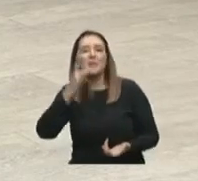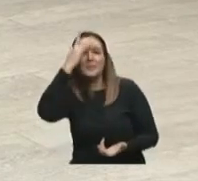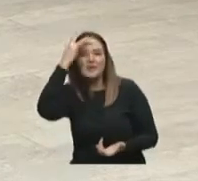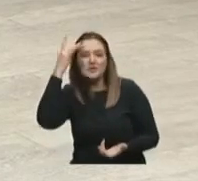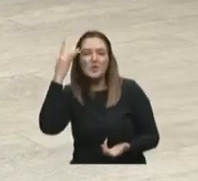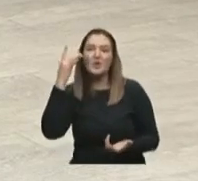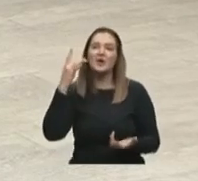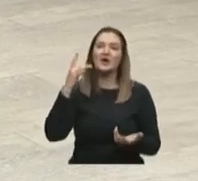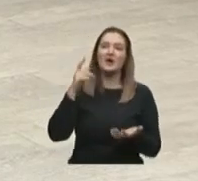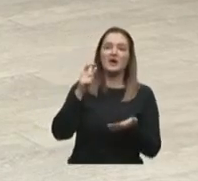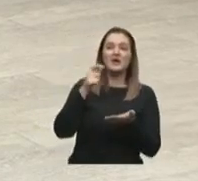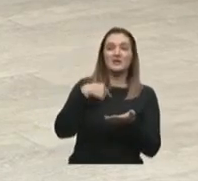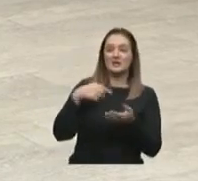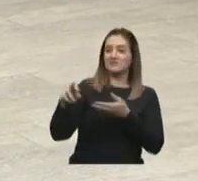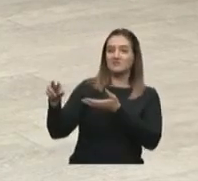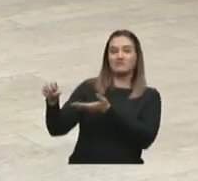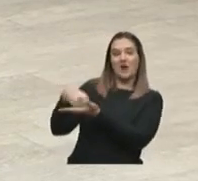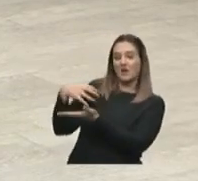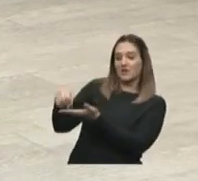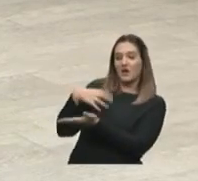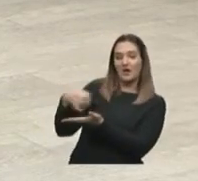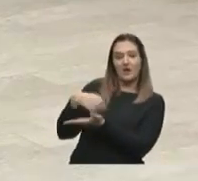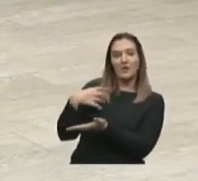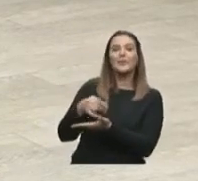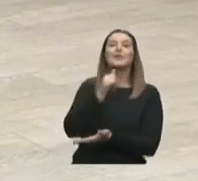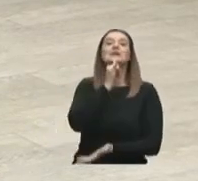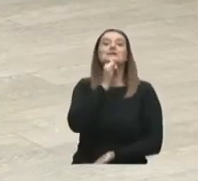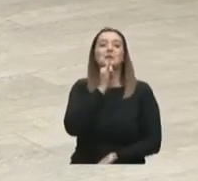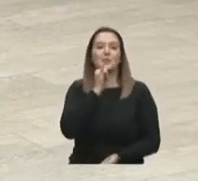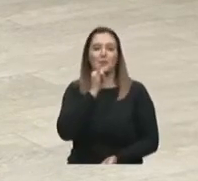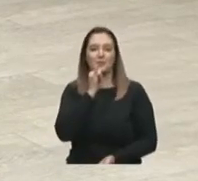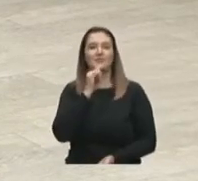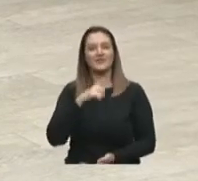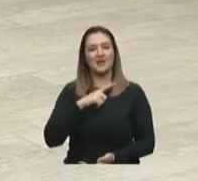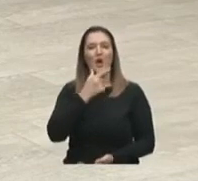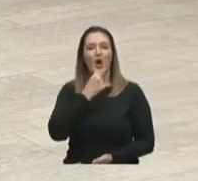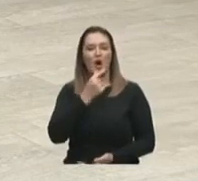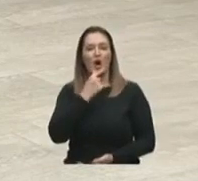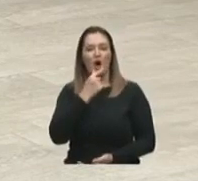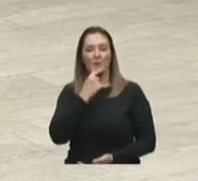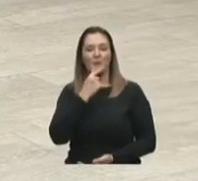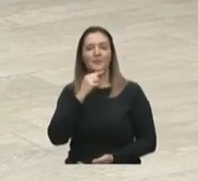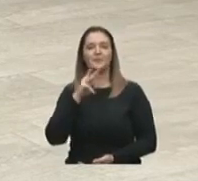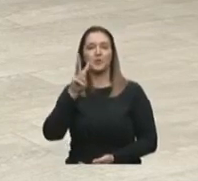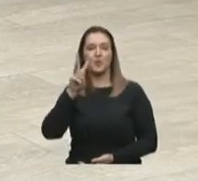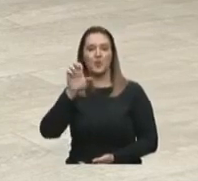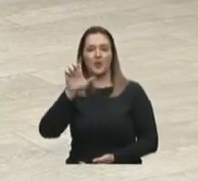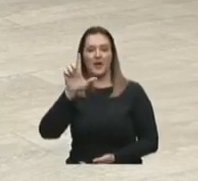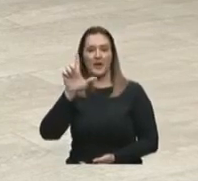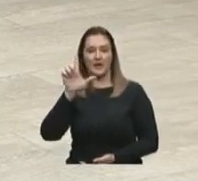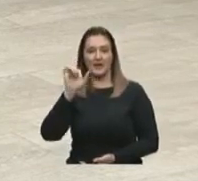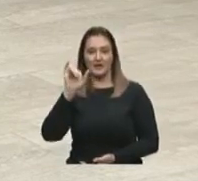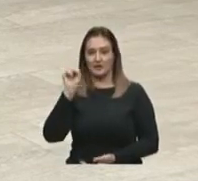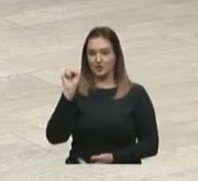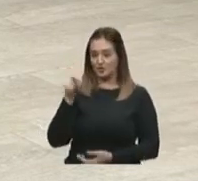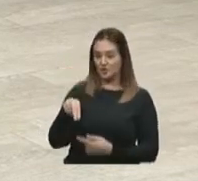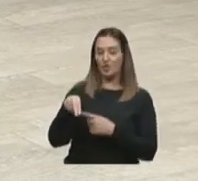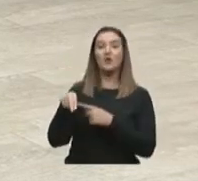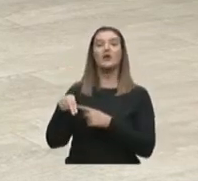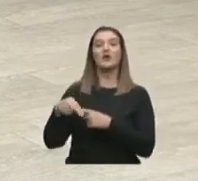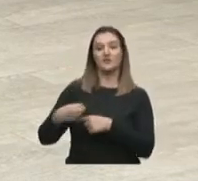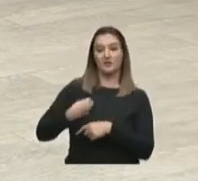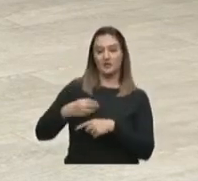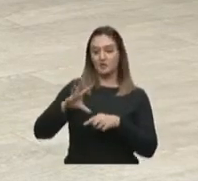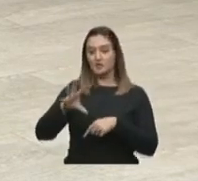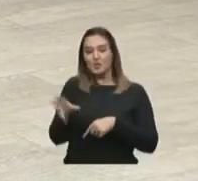tomando decisões agora, escrevendo pra gente, como, por exemplo, eu posso falar do Wellington. O Wellington, que fica na região sudeste do Brasil,